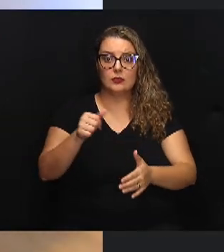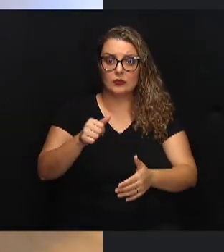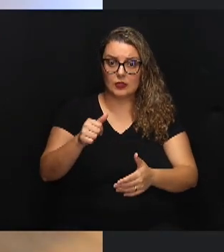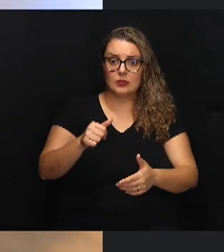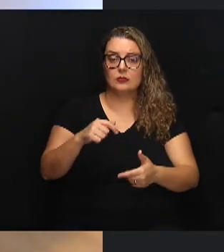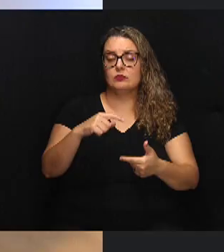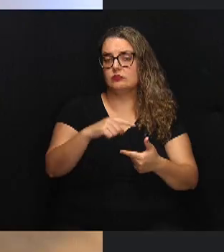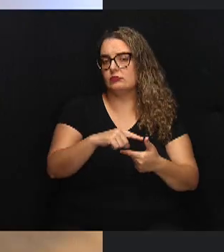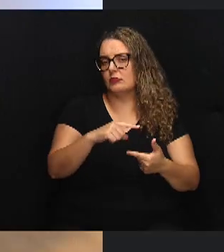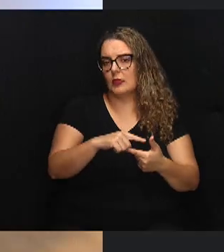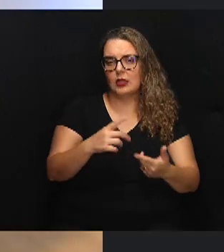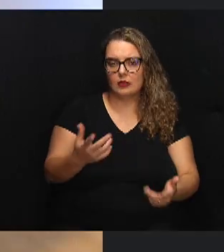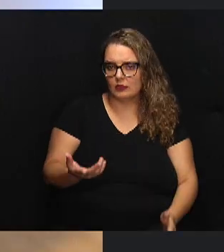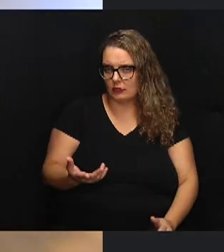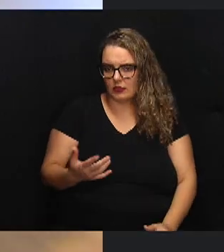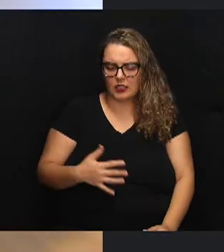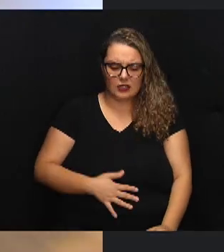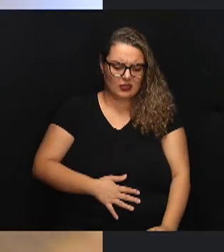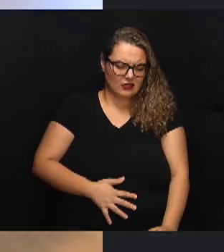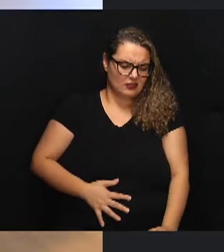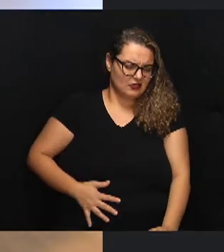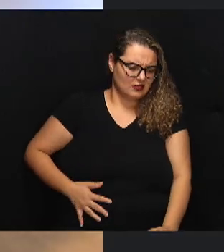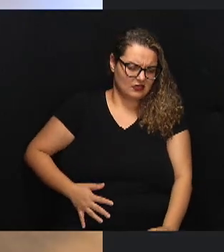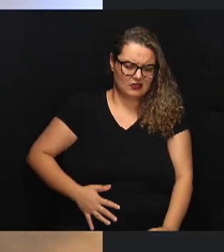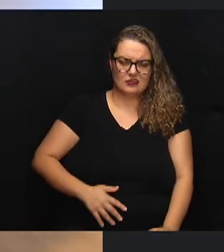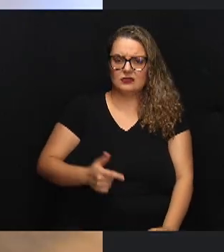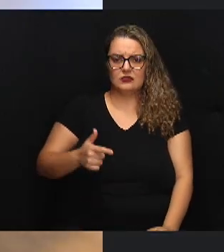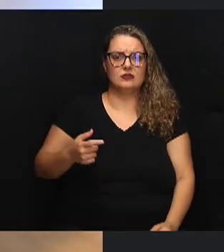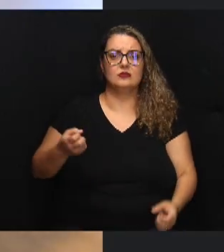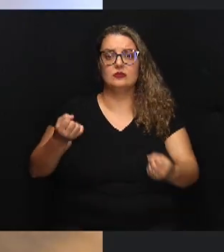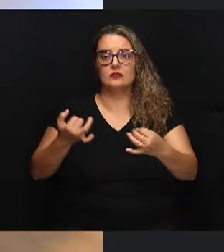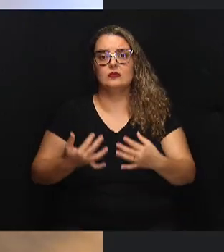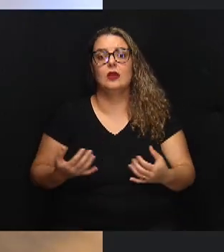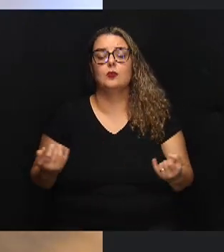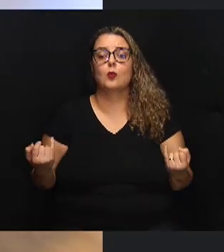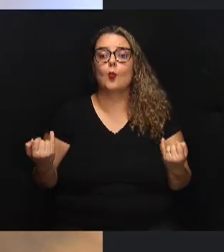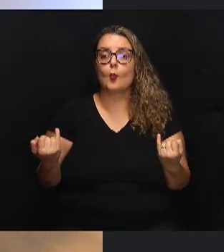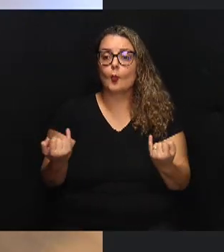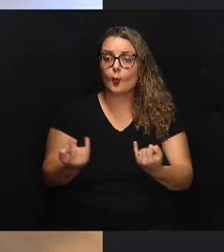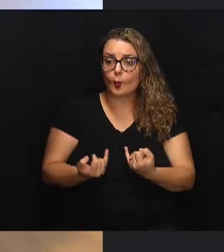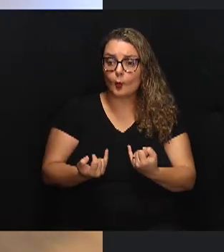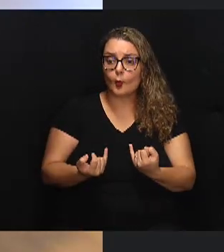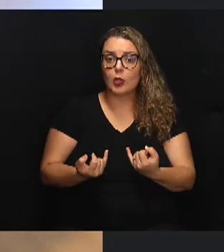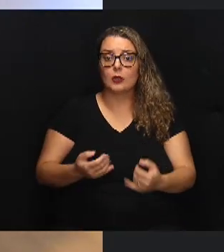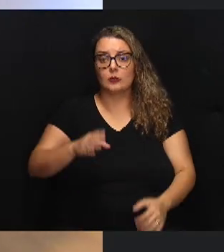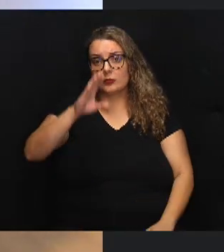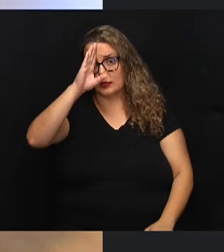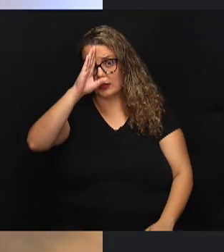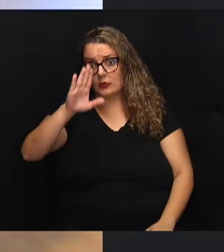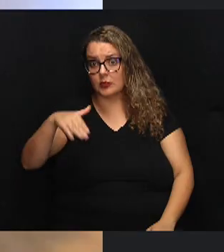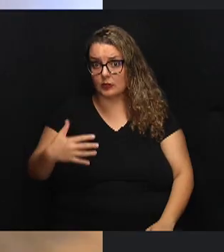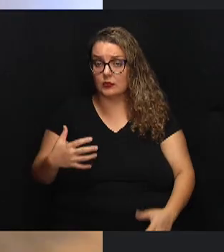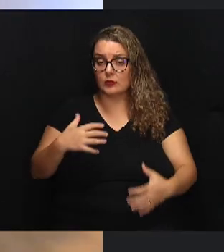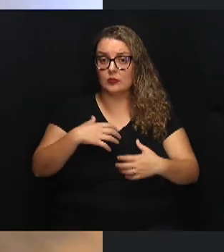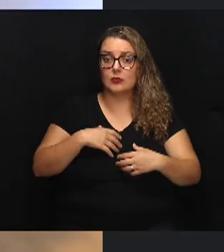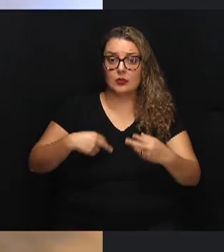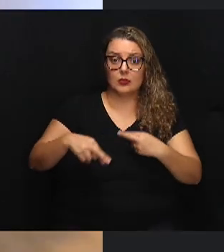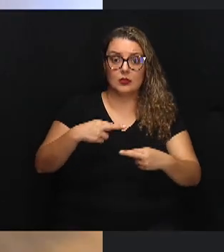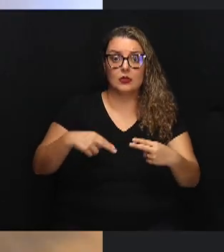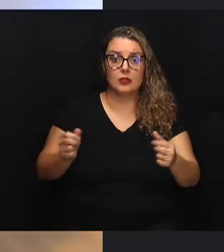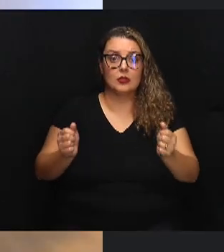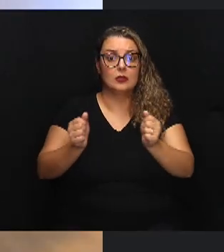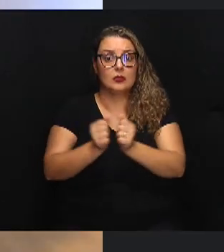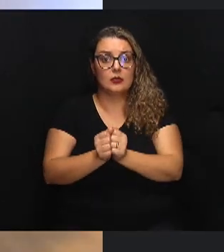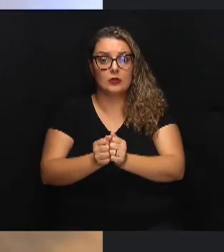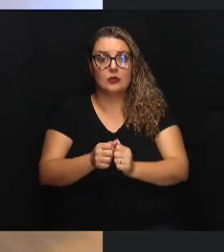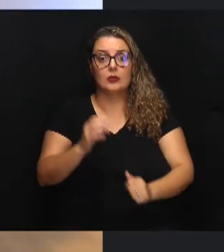de uma dor abdominal sem explicação, uma perda de peso inexplicável, principalmente quando esses sintomas estão associados,